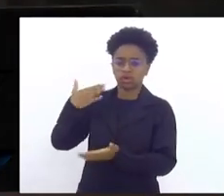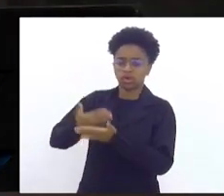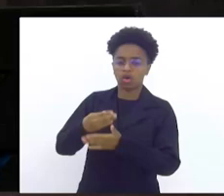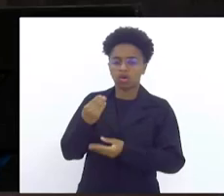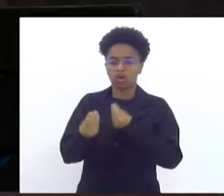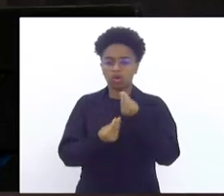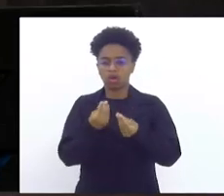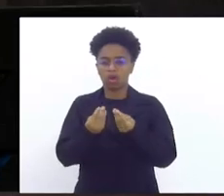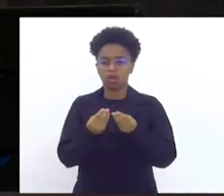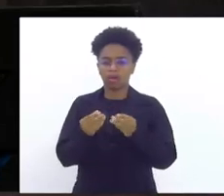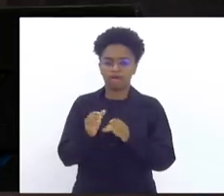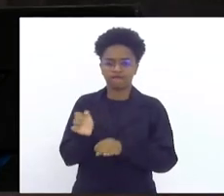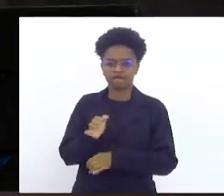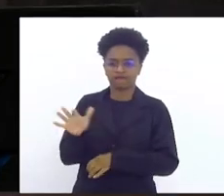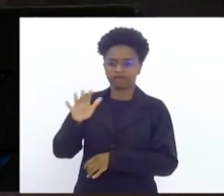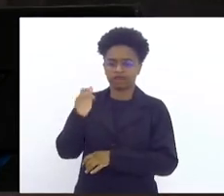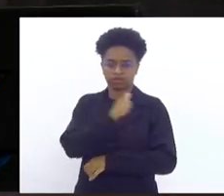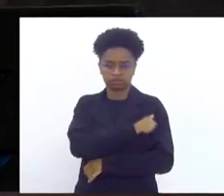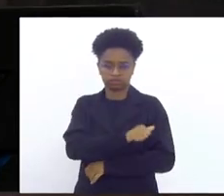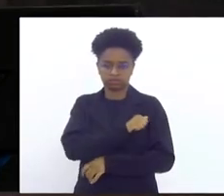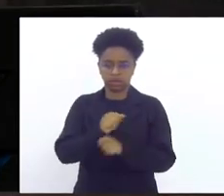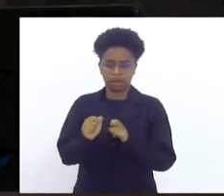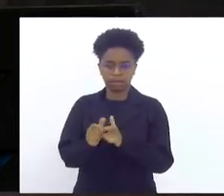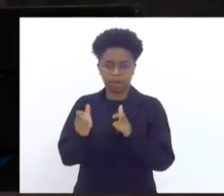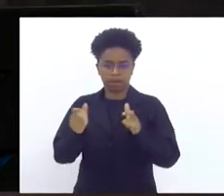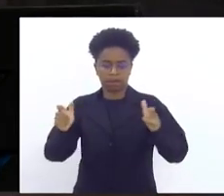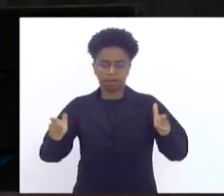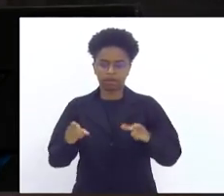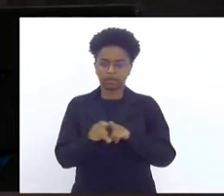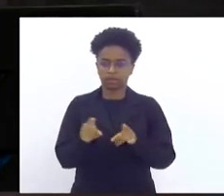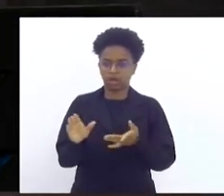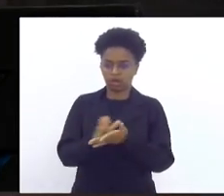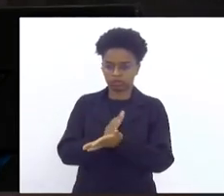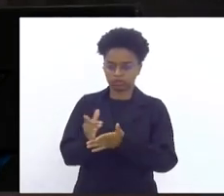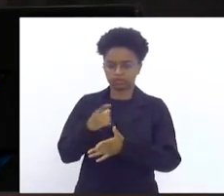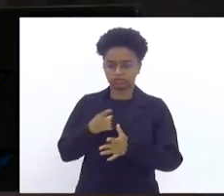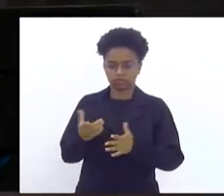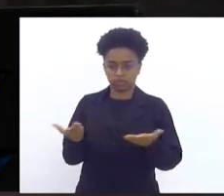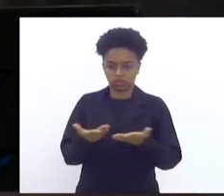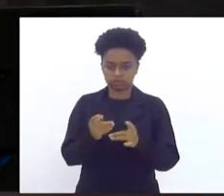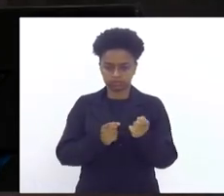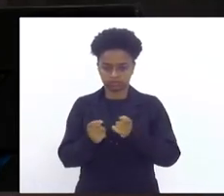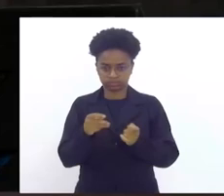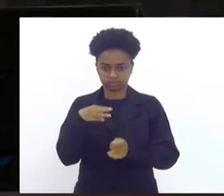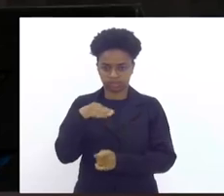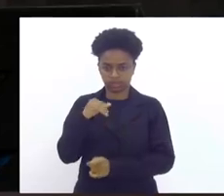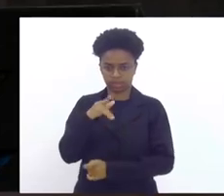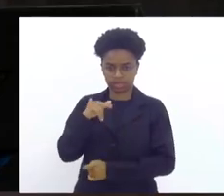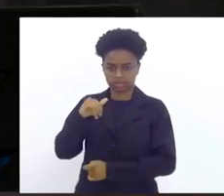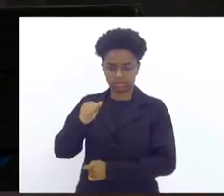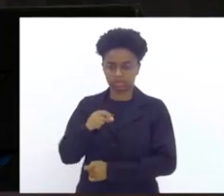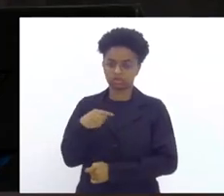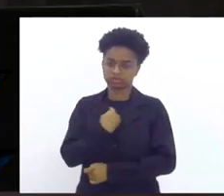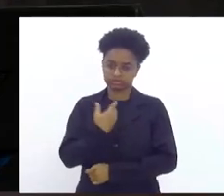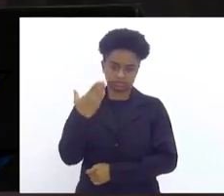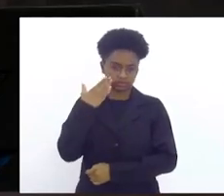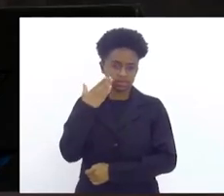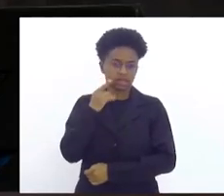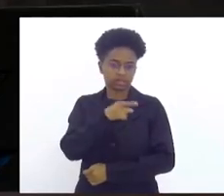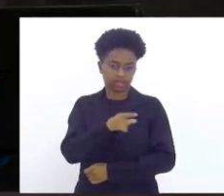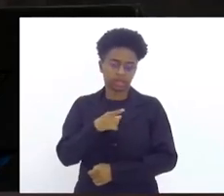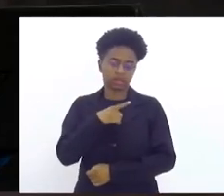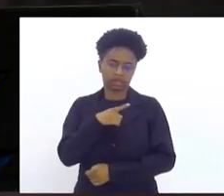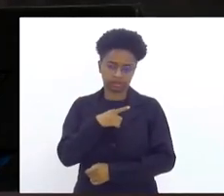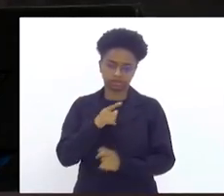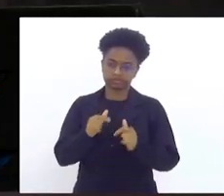dessas comunidades no Rio de Janeiro dentre as quais aquelas que estão dominadas pela milícia Hoje a gente vai ver que tem o dedinho desse